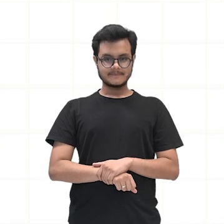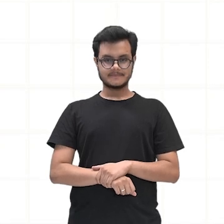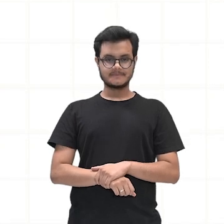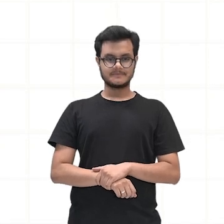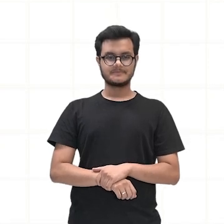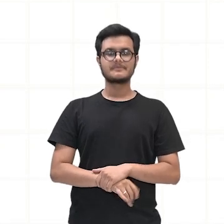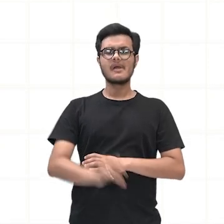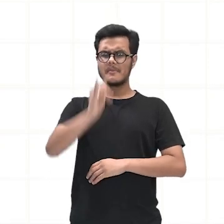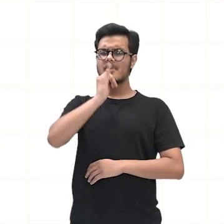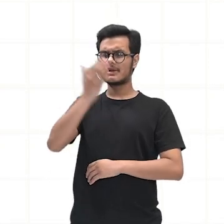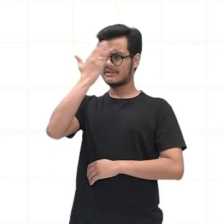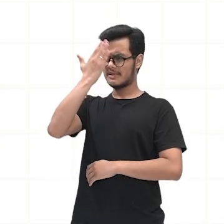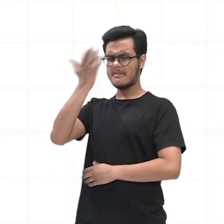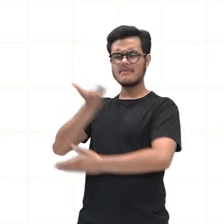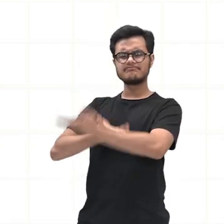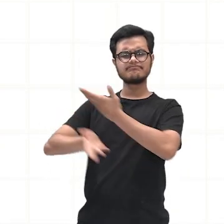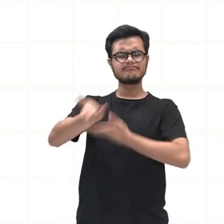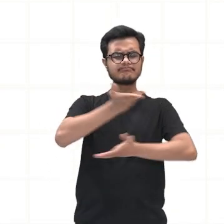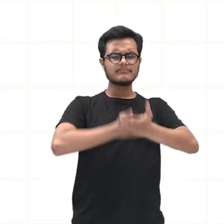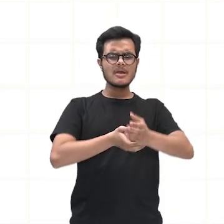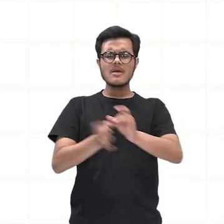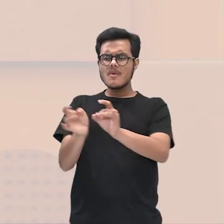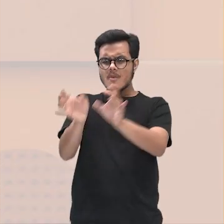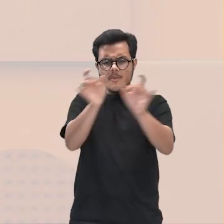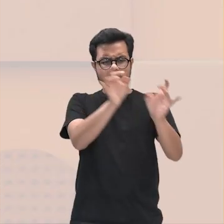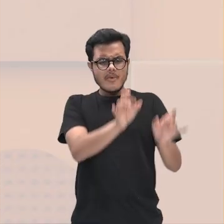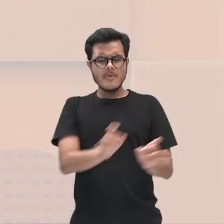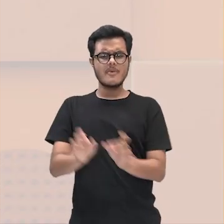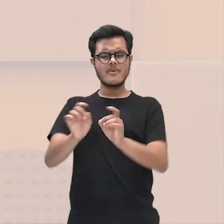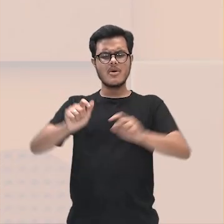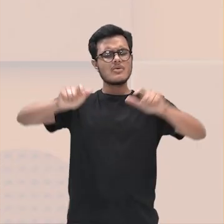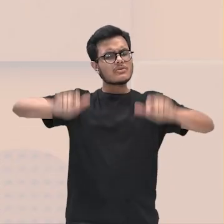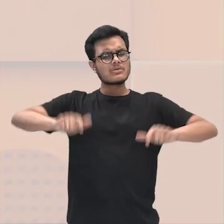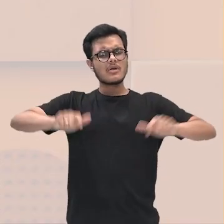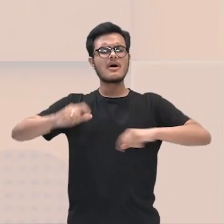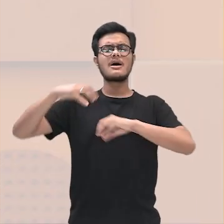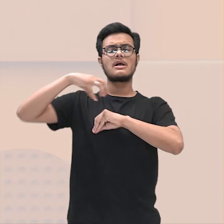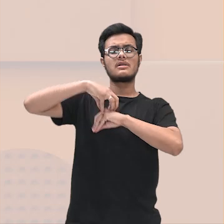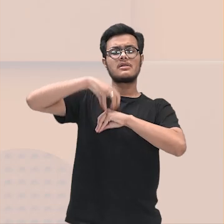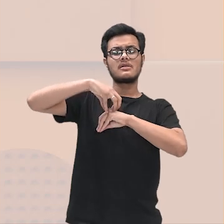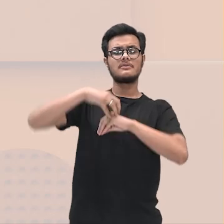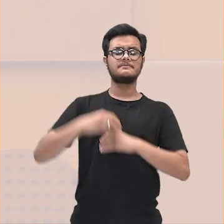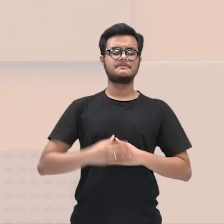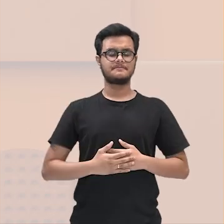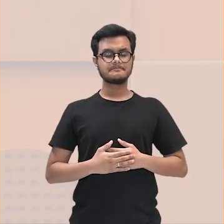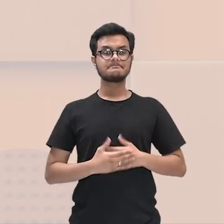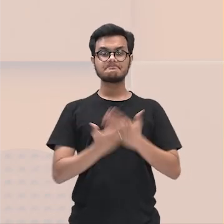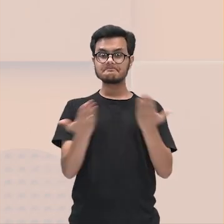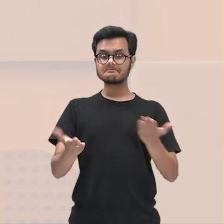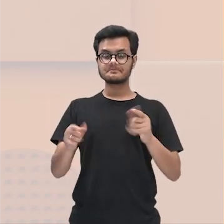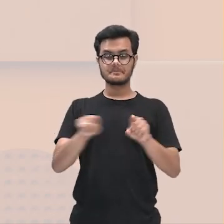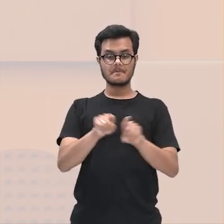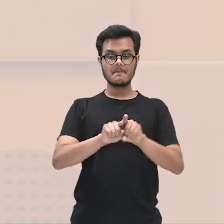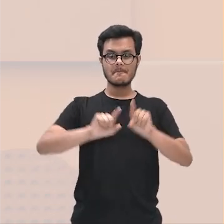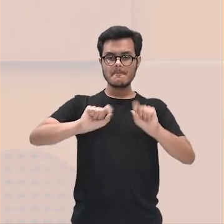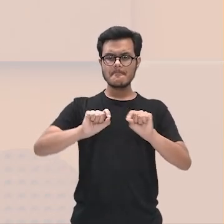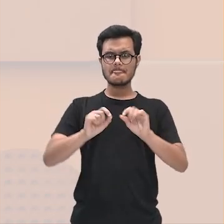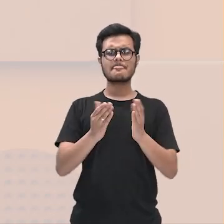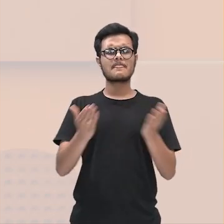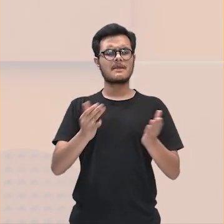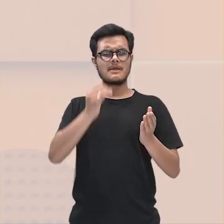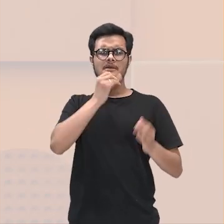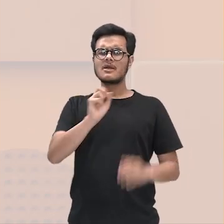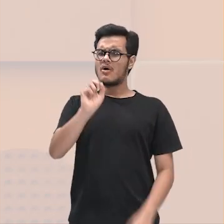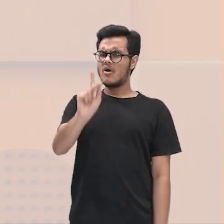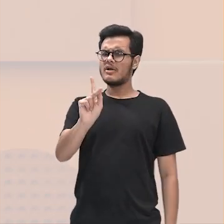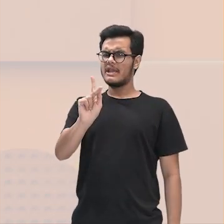nessas relações comerciais que eram estabelecidas ali naquela região, naquele momento? Nós vamos ver o quê? Que da